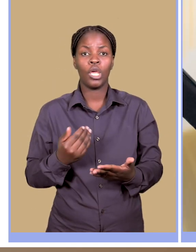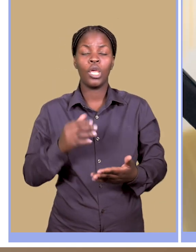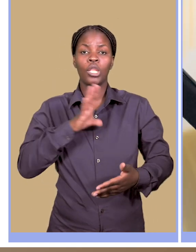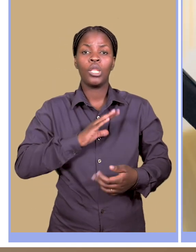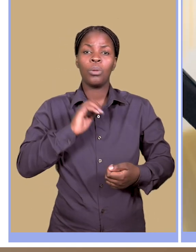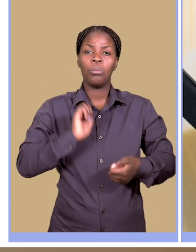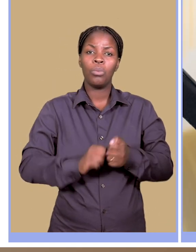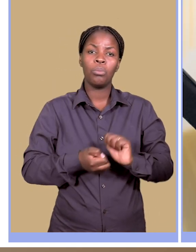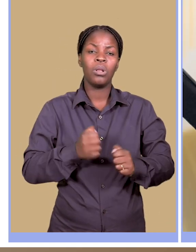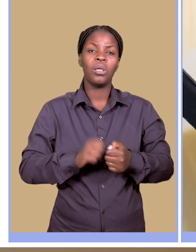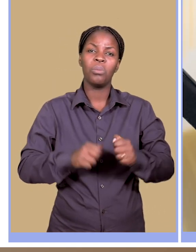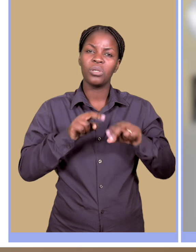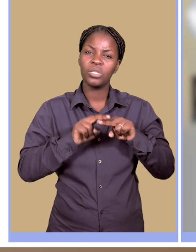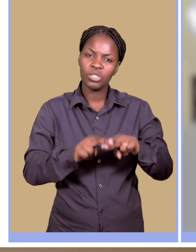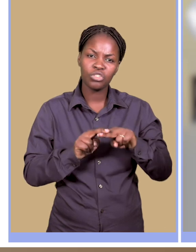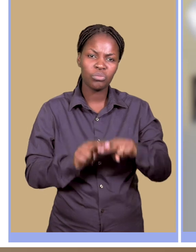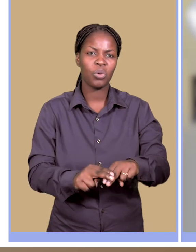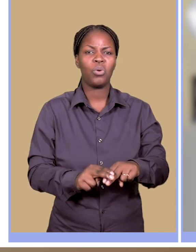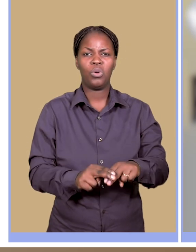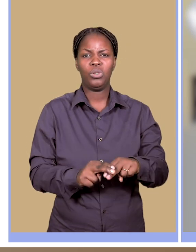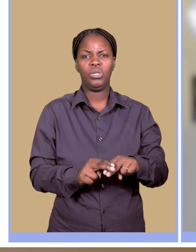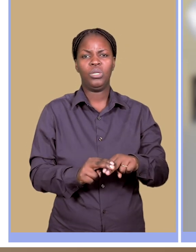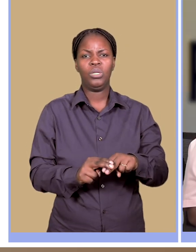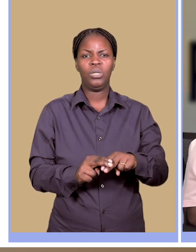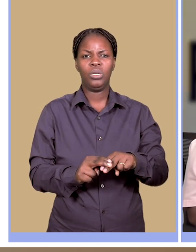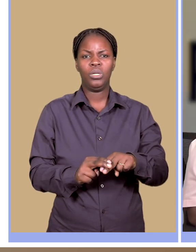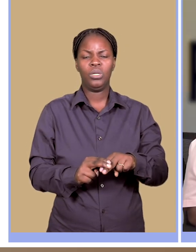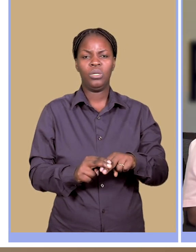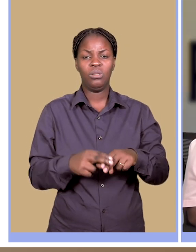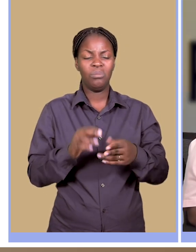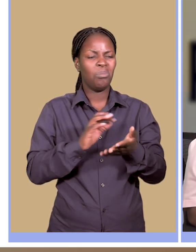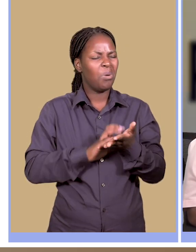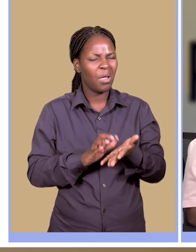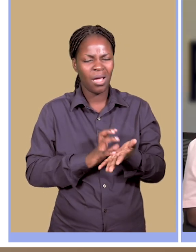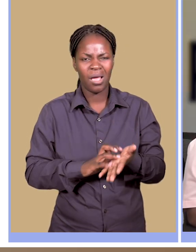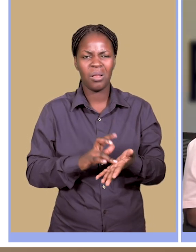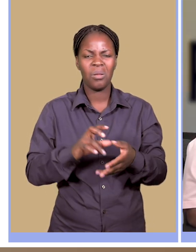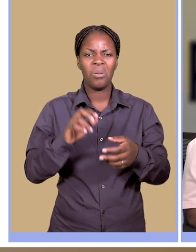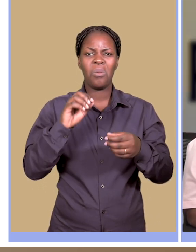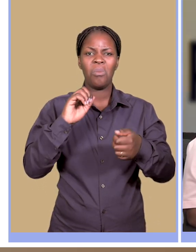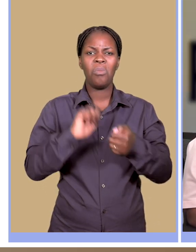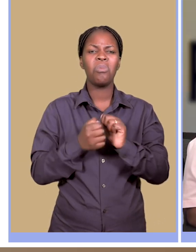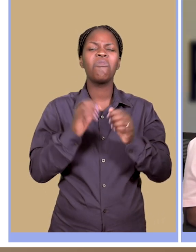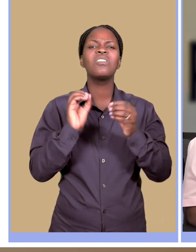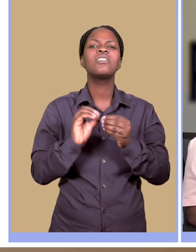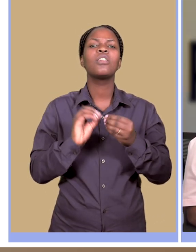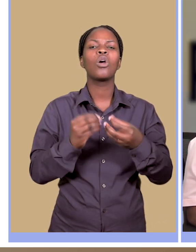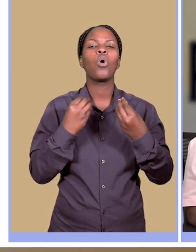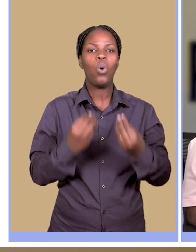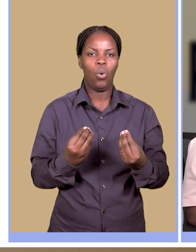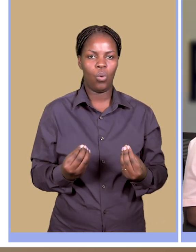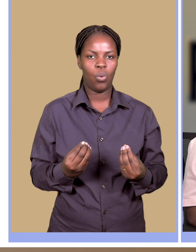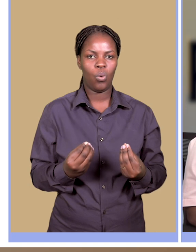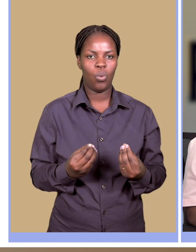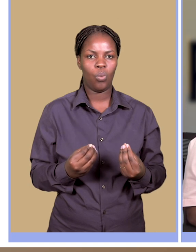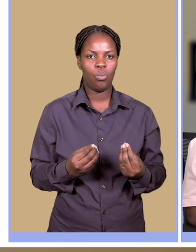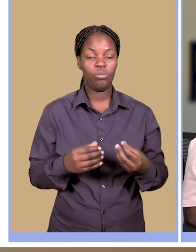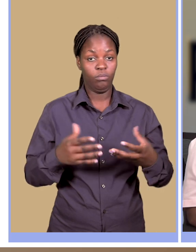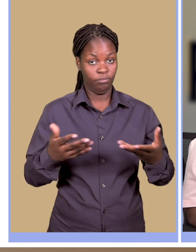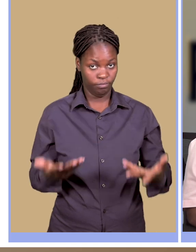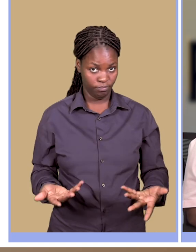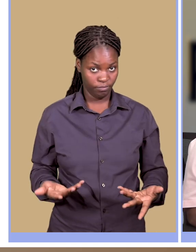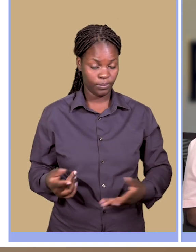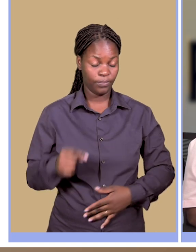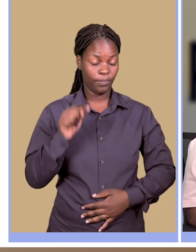eles enfrentam para movimentar-se de um ponto ao outro? Já nem digo para o Braille. Então, aí está. Então, aí é daí que a rádio